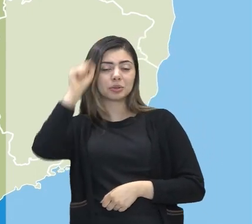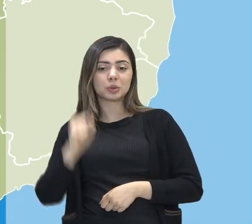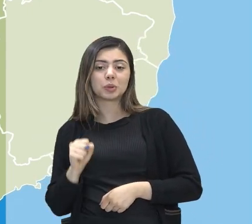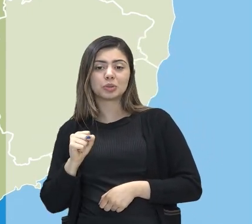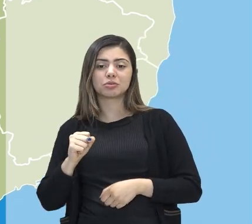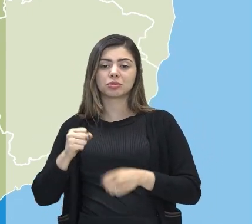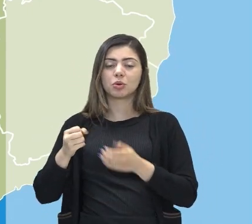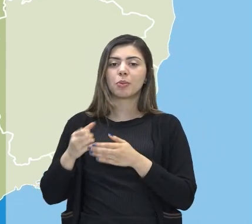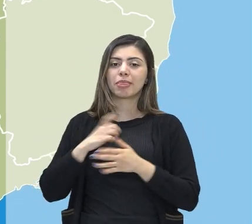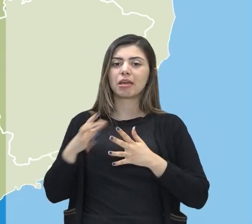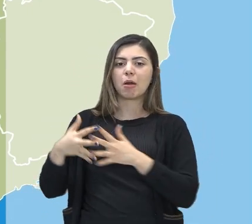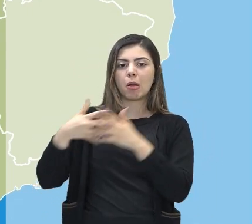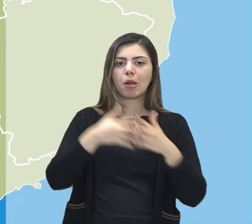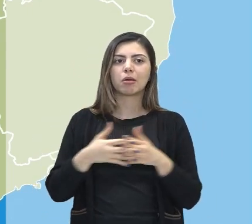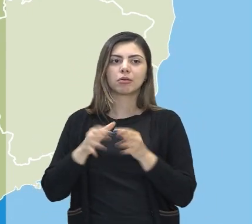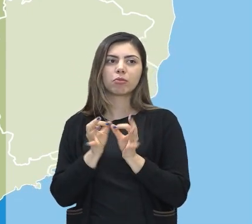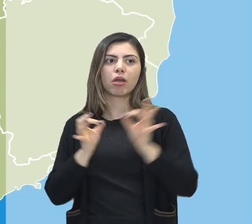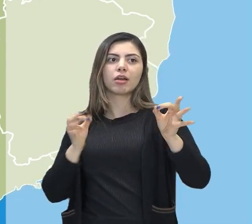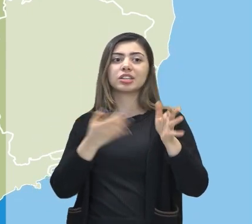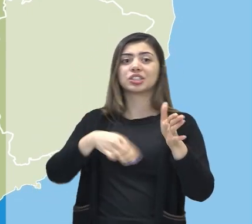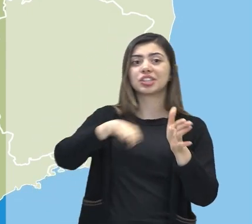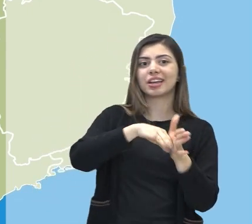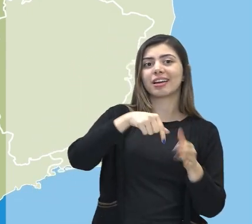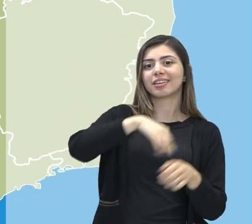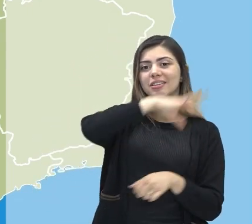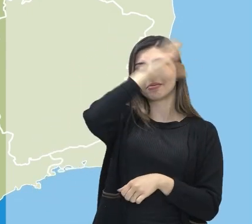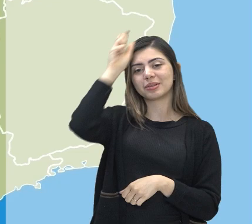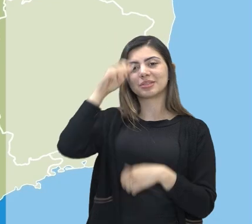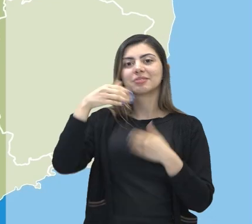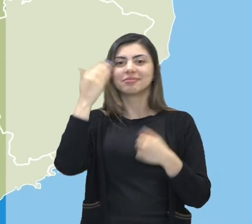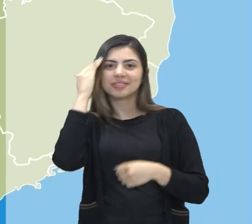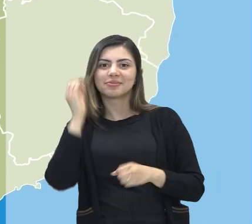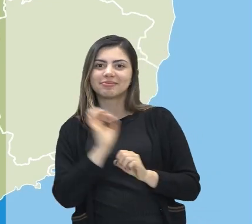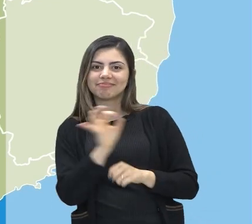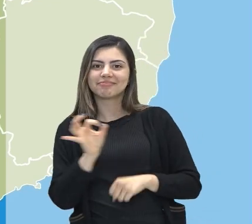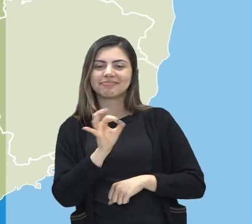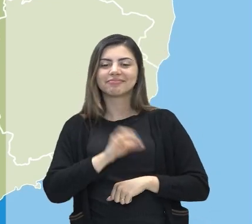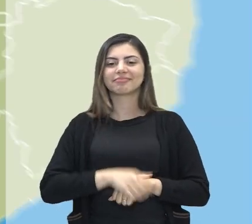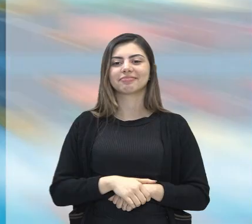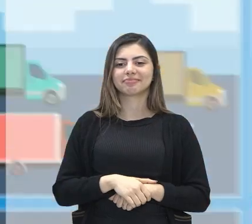aqui no estado do Amazonas. Deu para entender, né?